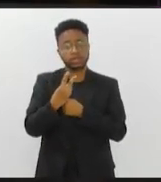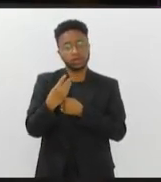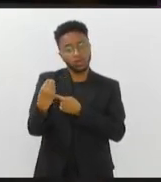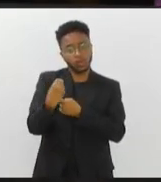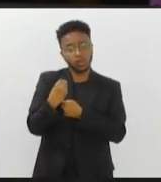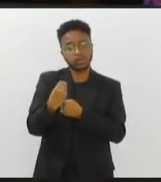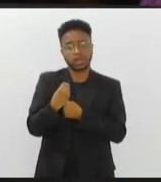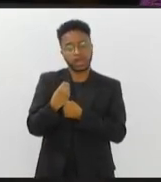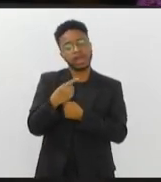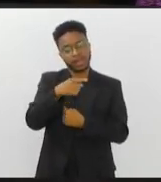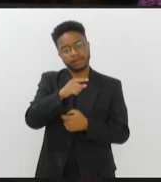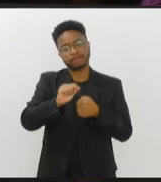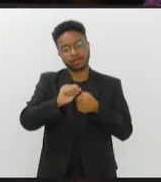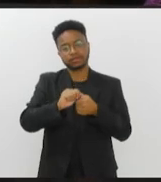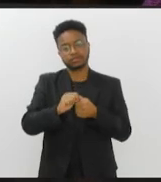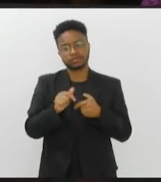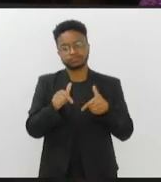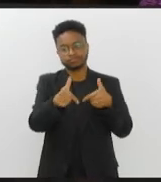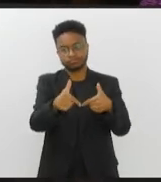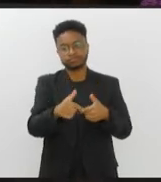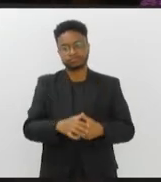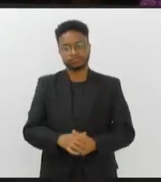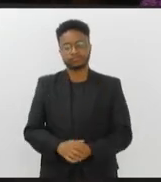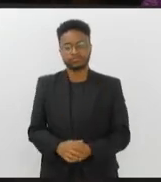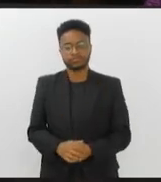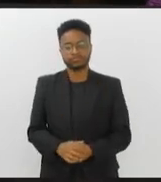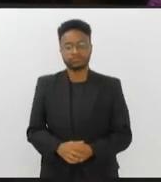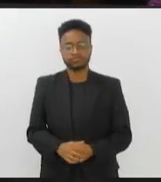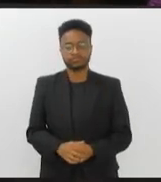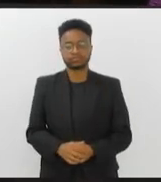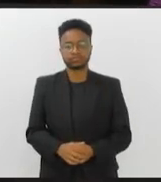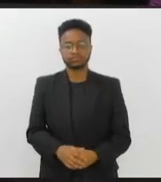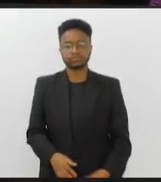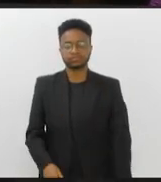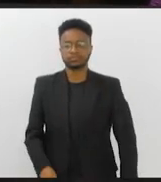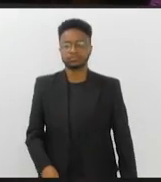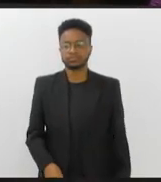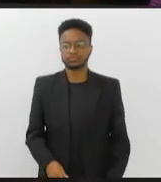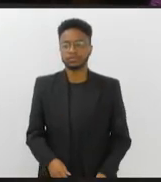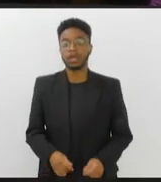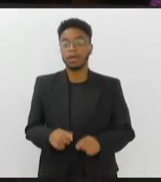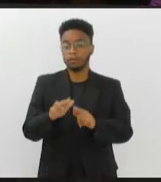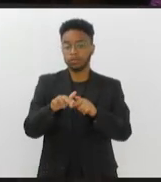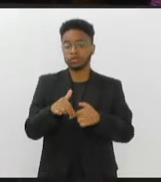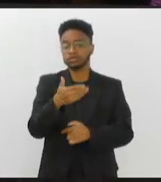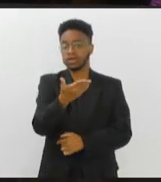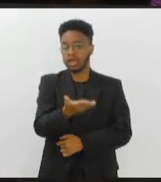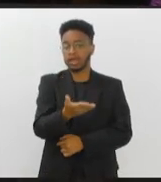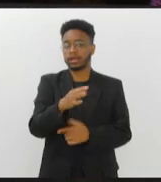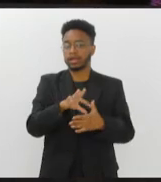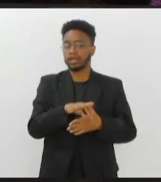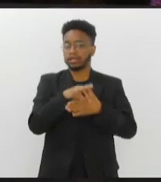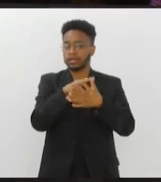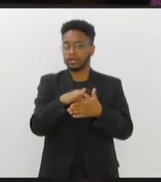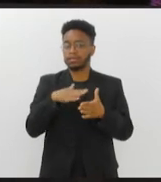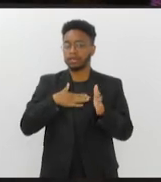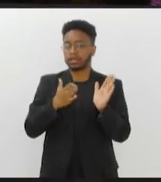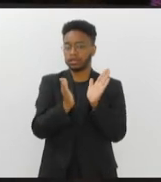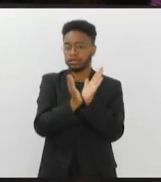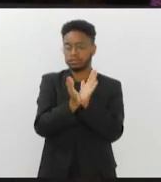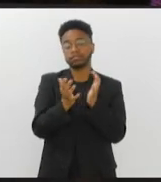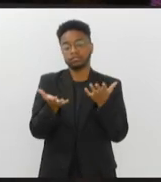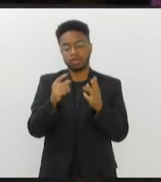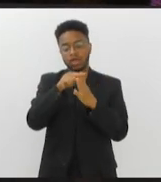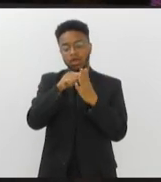do mandato, a Claudinha o fará com muita perseverança. Por isso que é chefe de gabinete. Essas quatro pessoas que